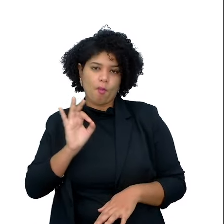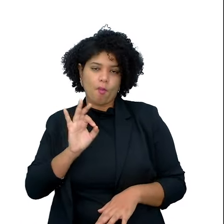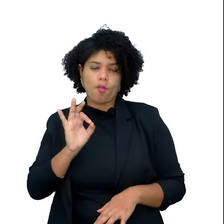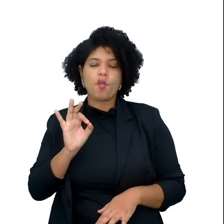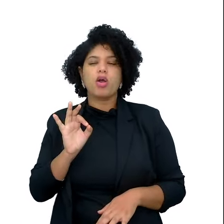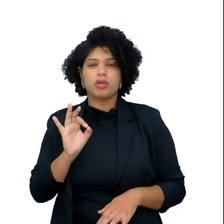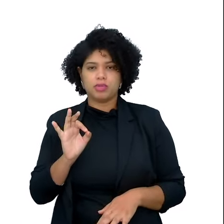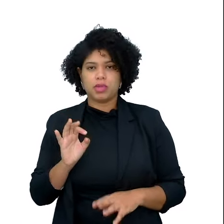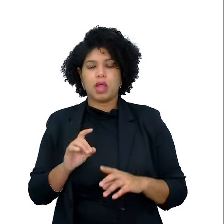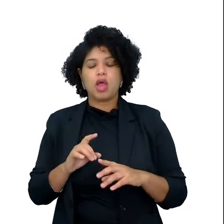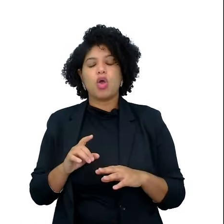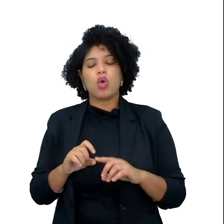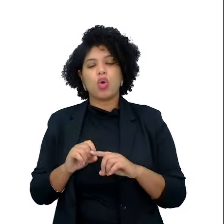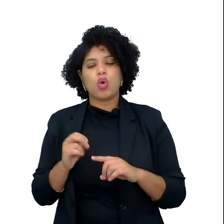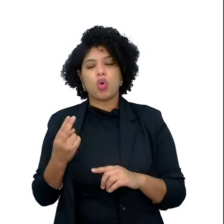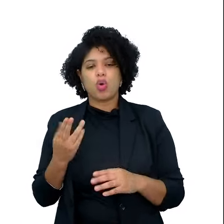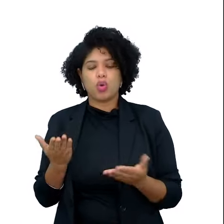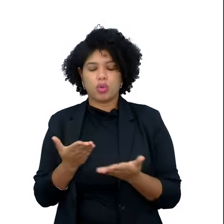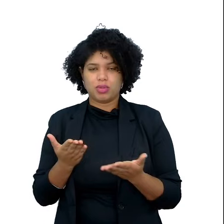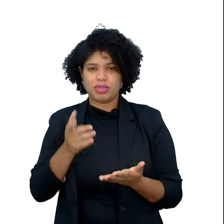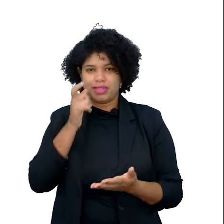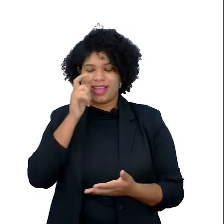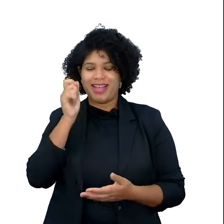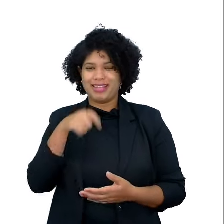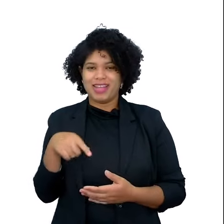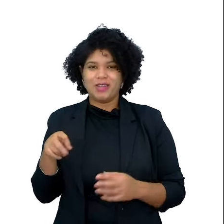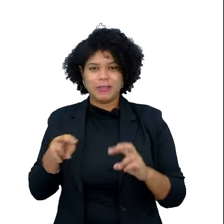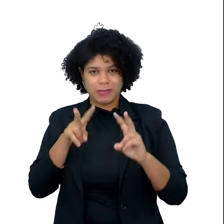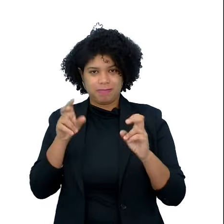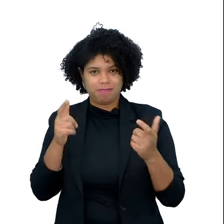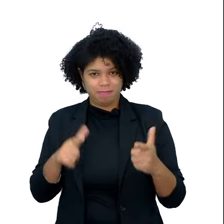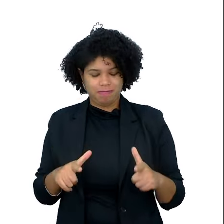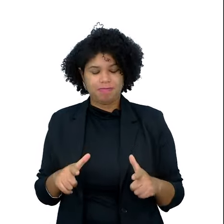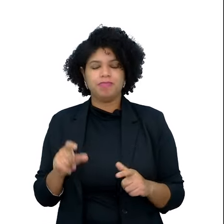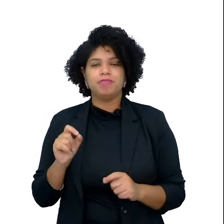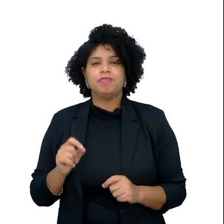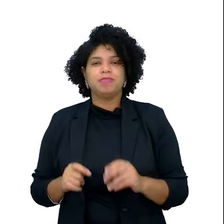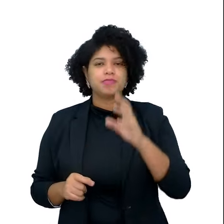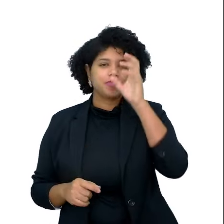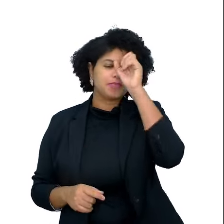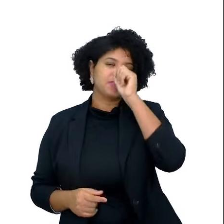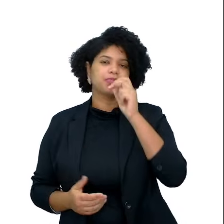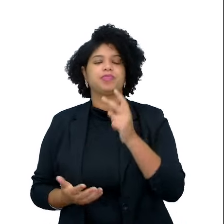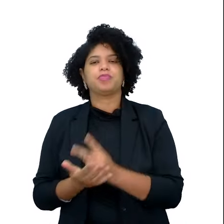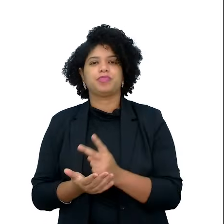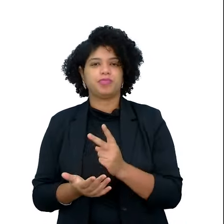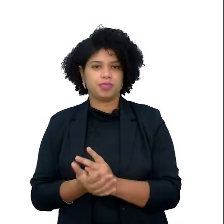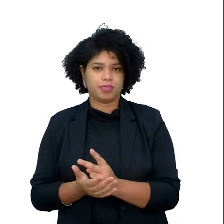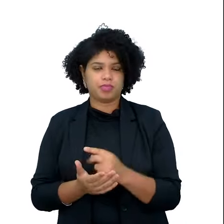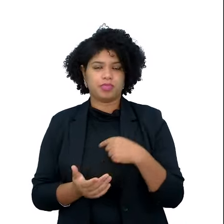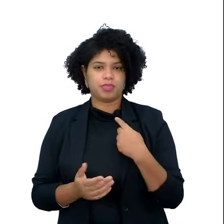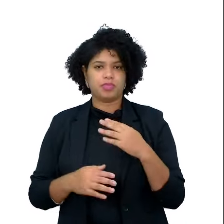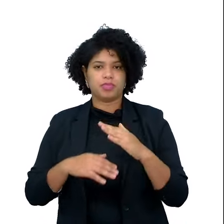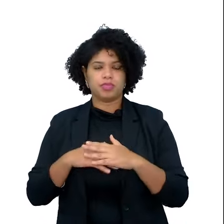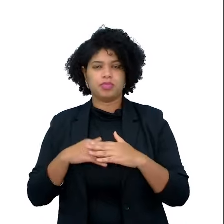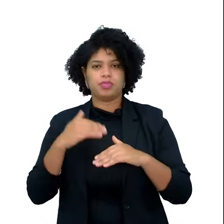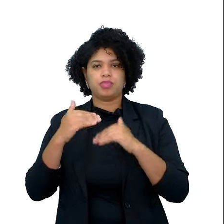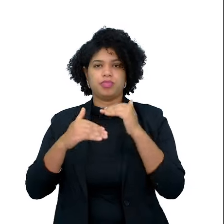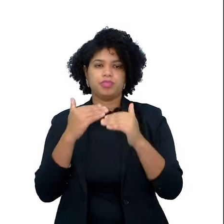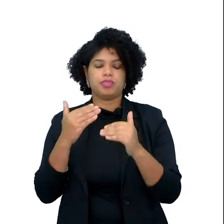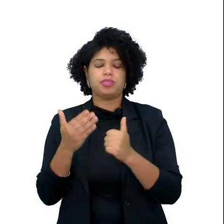está assistindo aí hoje. Então, volto a retomar o tema. O Aprender Sempre, ele foi construído